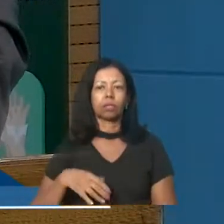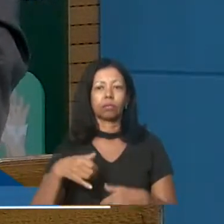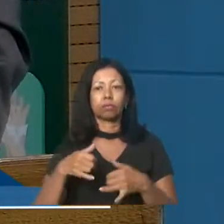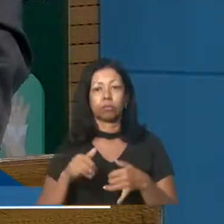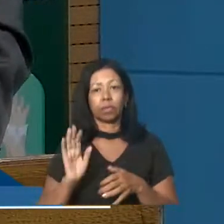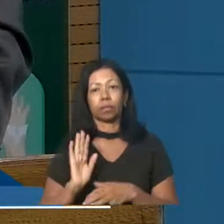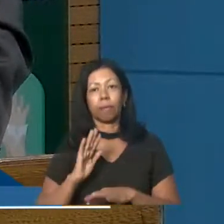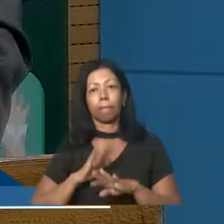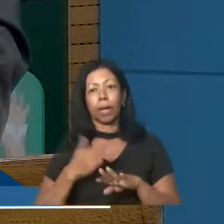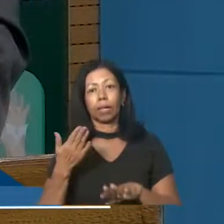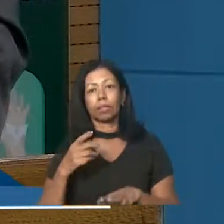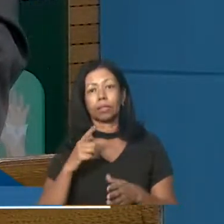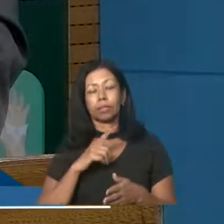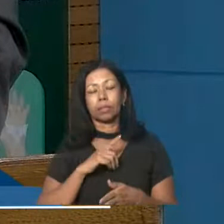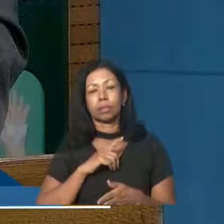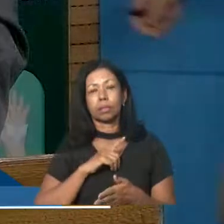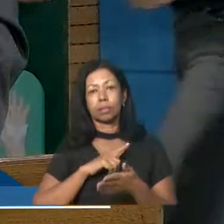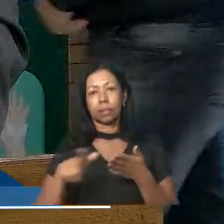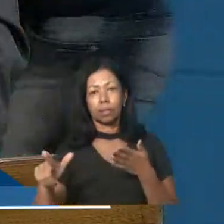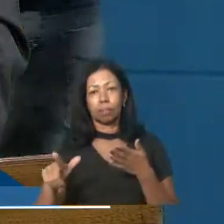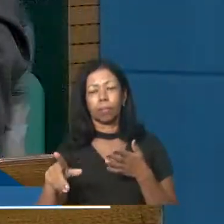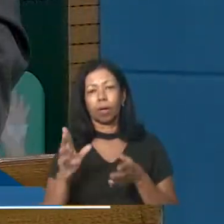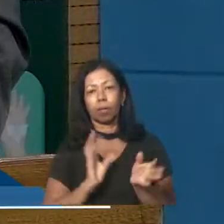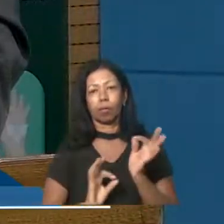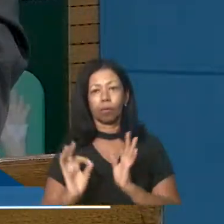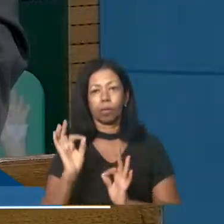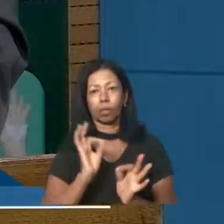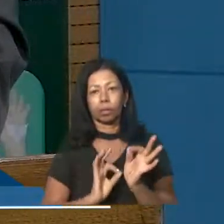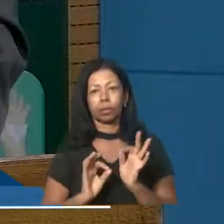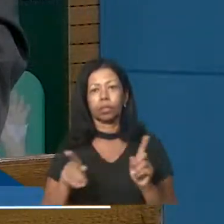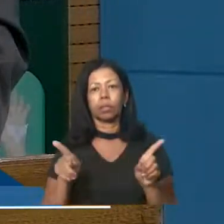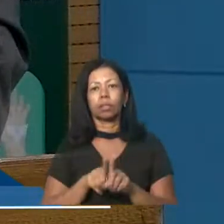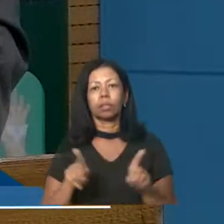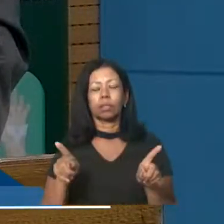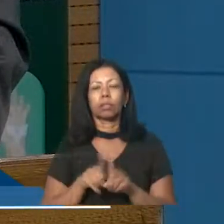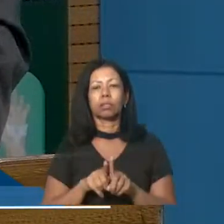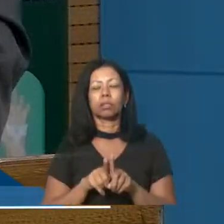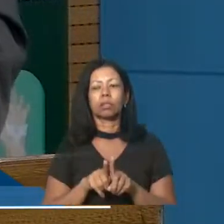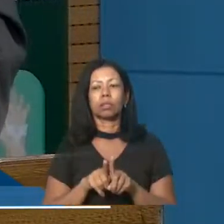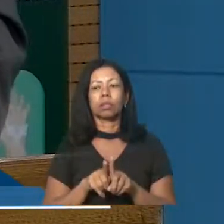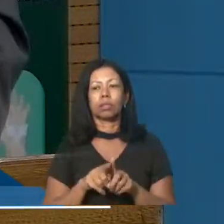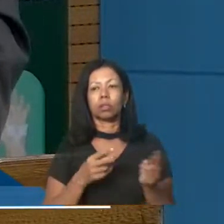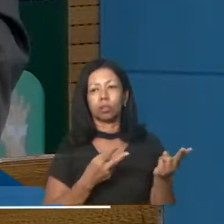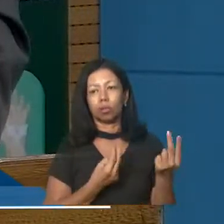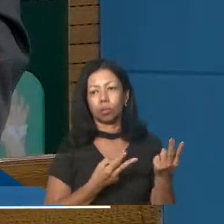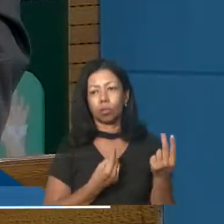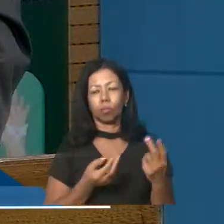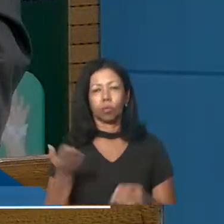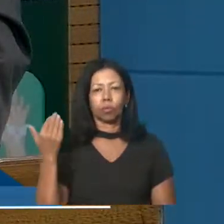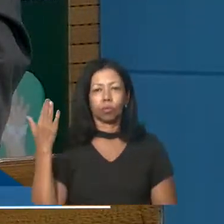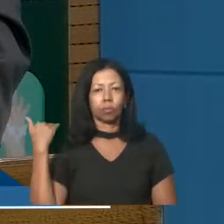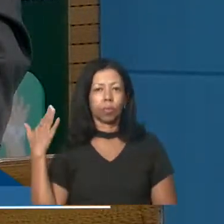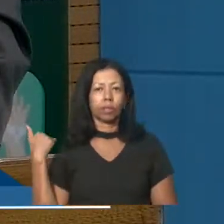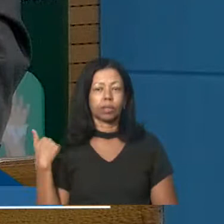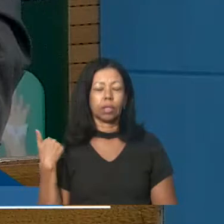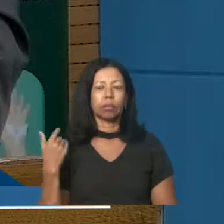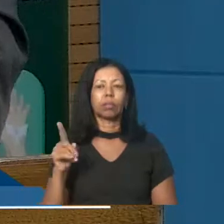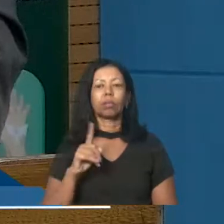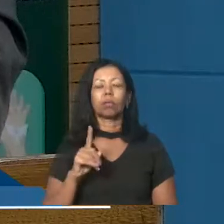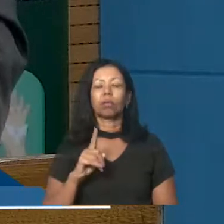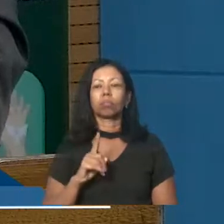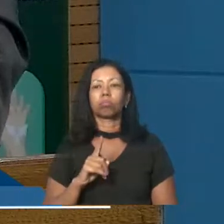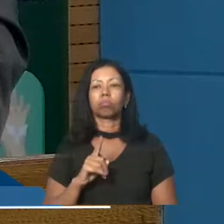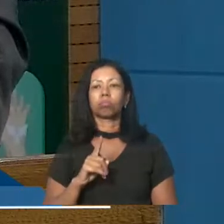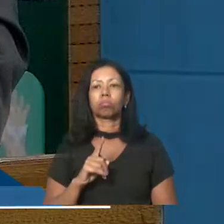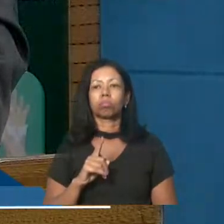ficasse mais limpa, mais organizada, e assim, como no passado, não tão